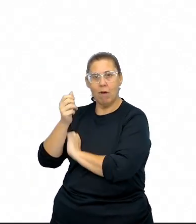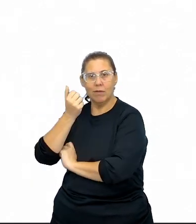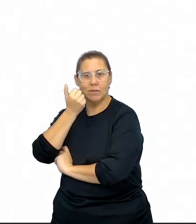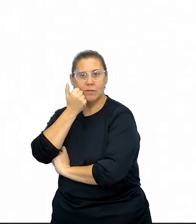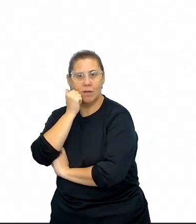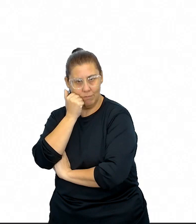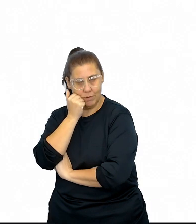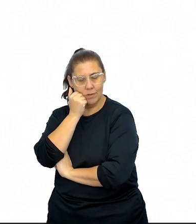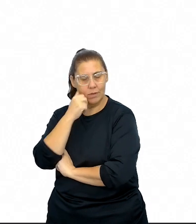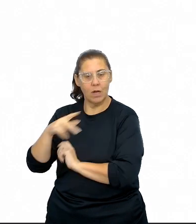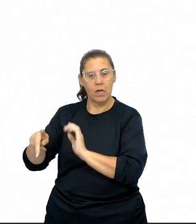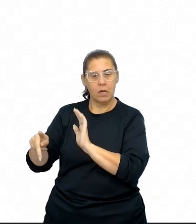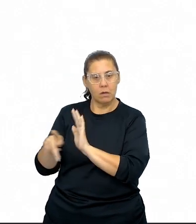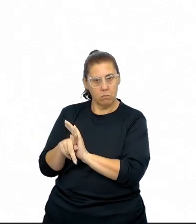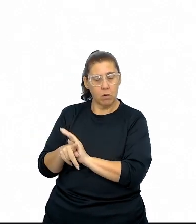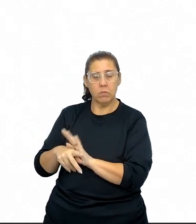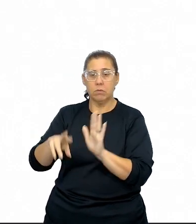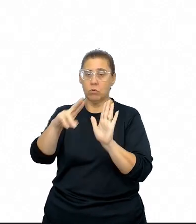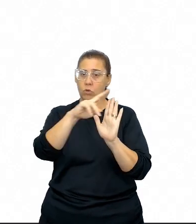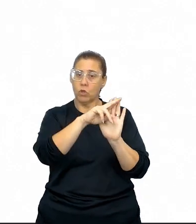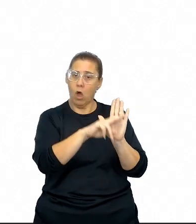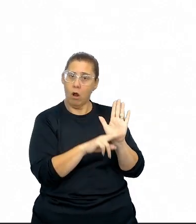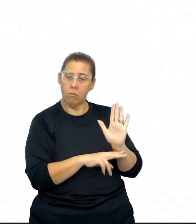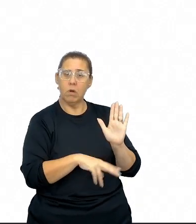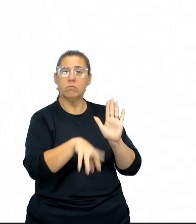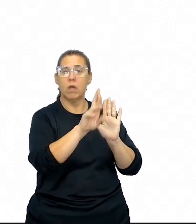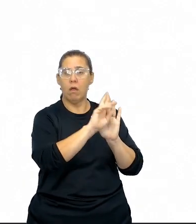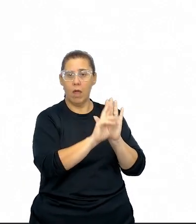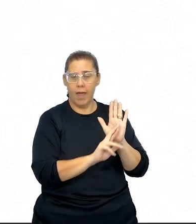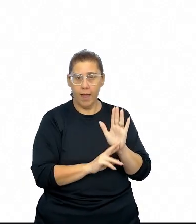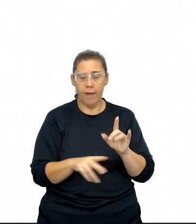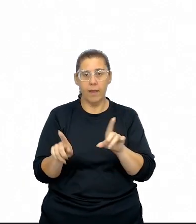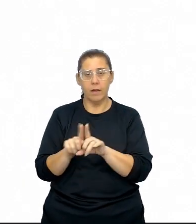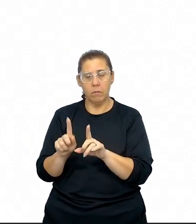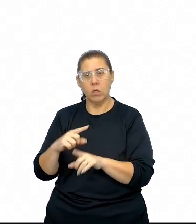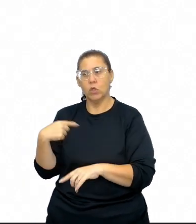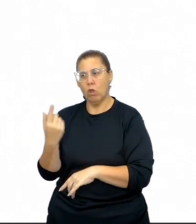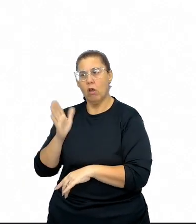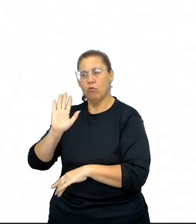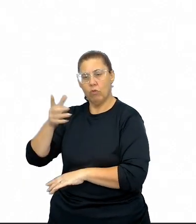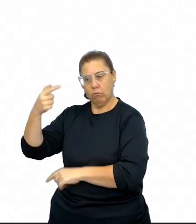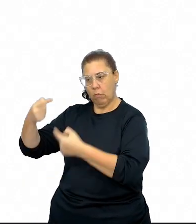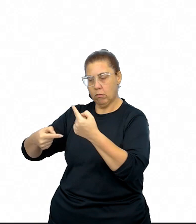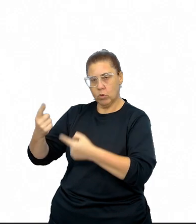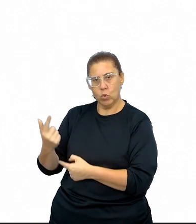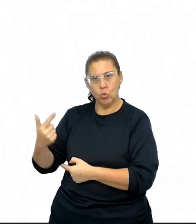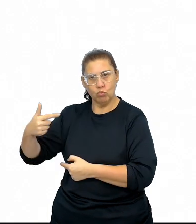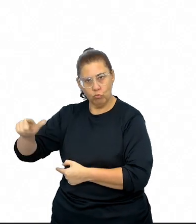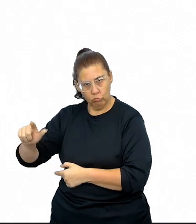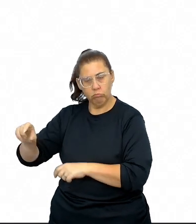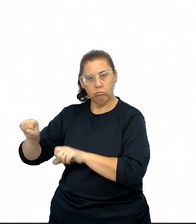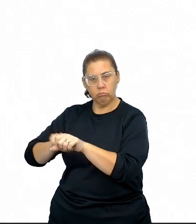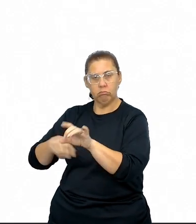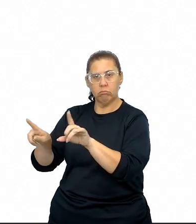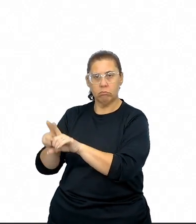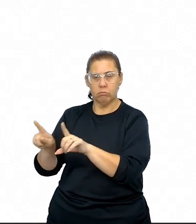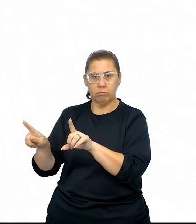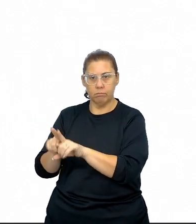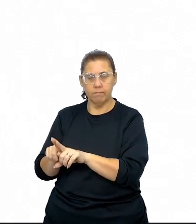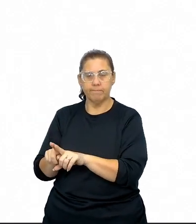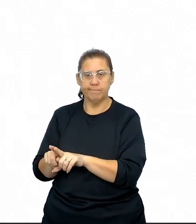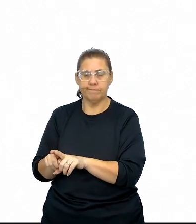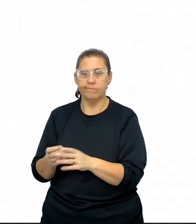com as suas próprias normas e o seu rigor. Então, como nós também já discutimos em outras formações,